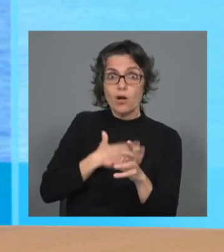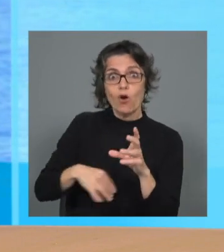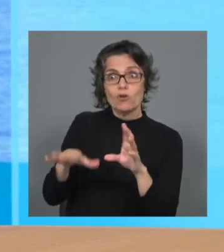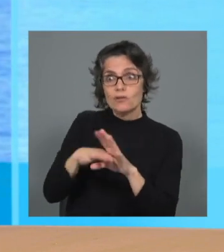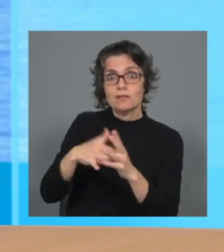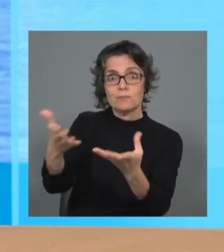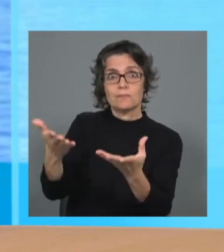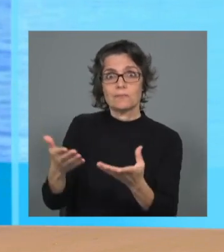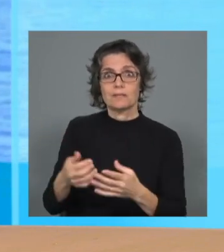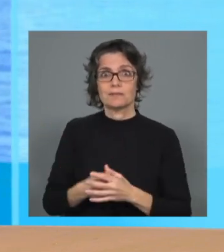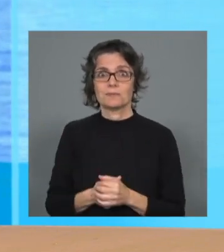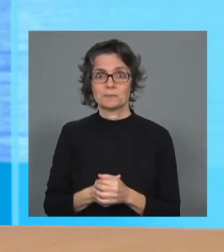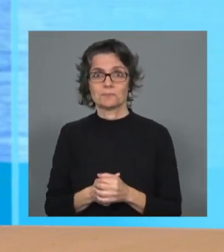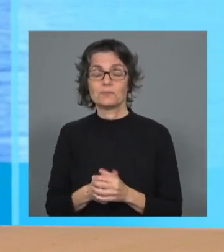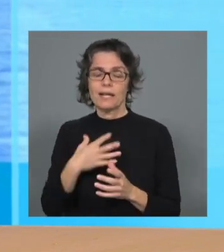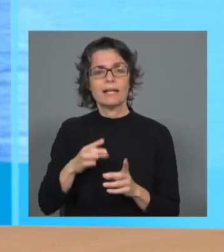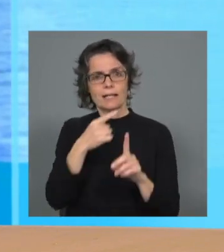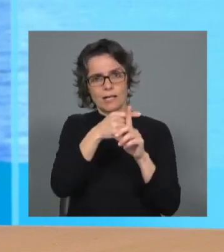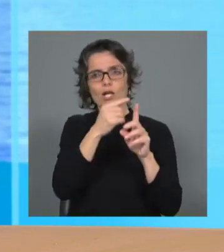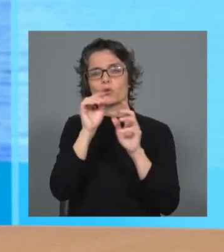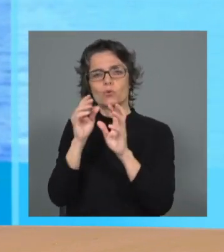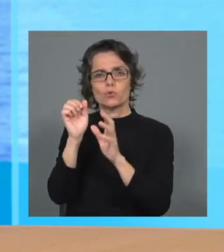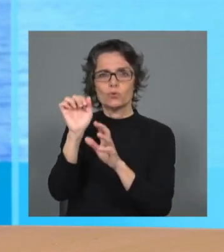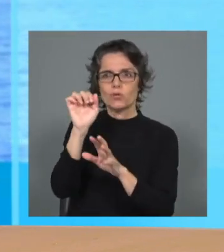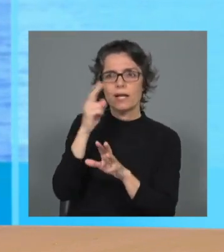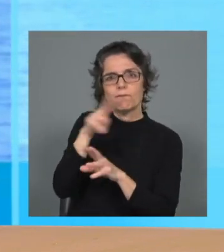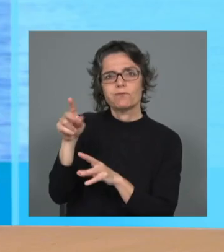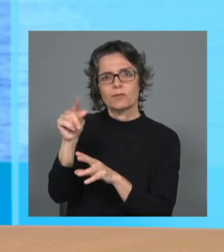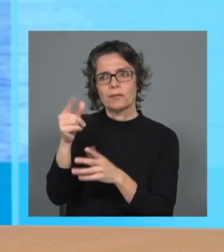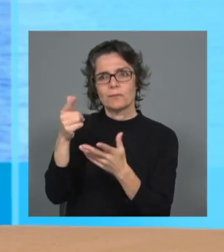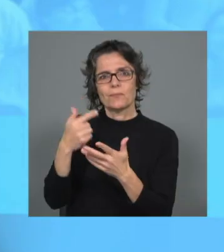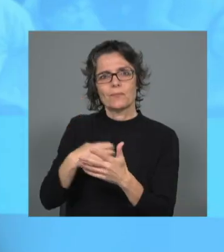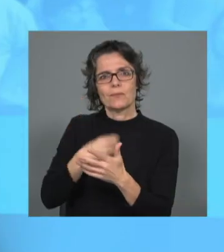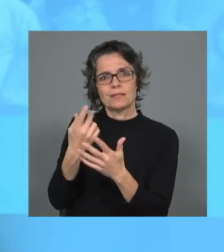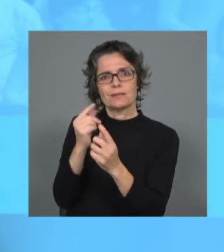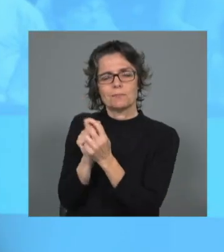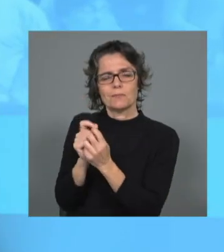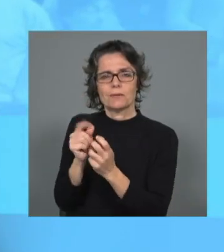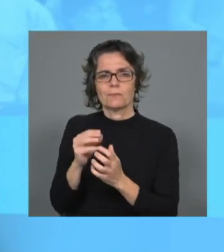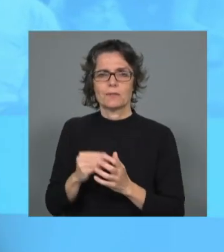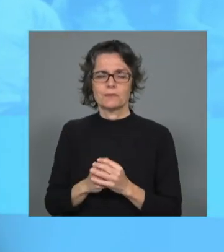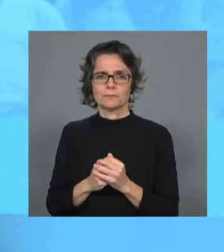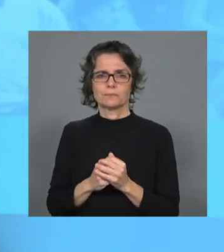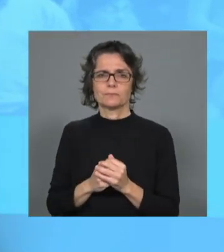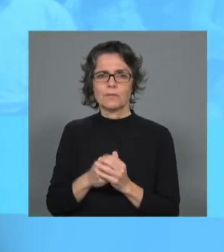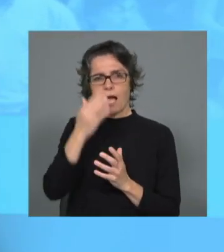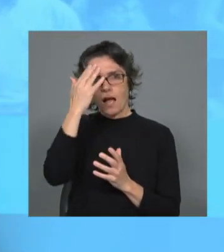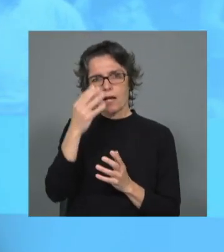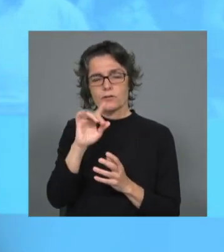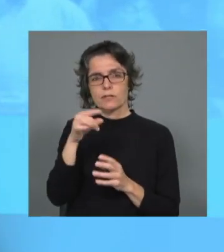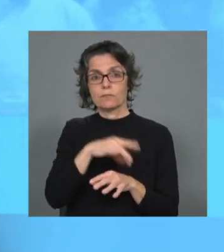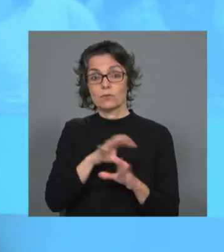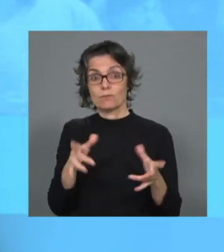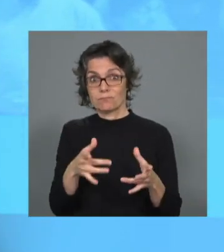compasso passe pelas suas casas. Sente que depois de isolamentos, confinamentos, a visita pascal